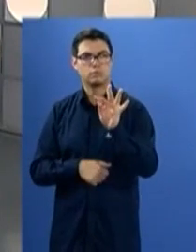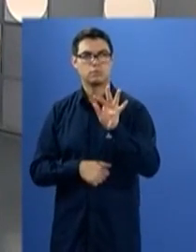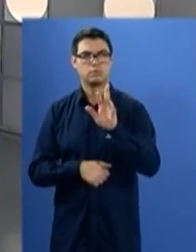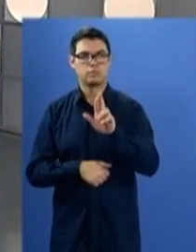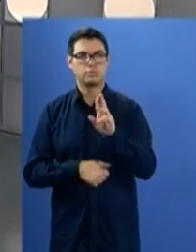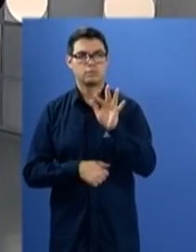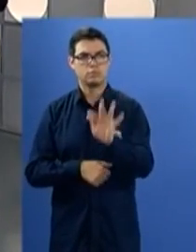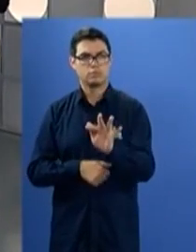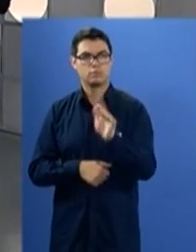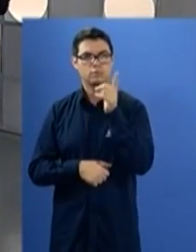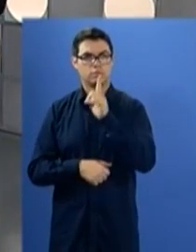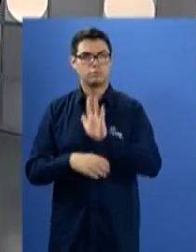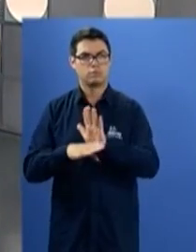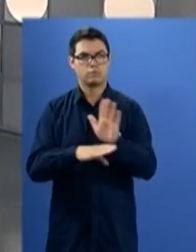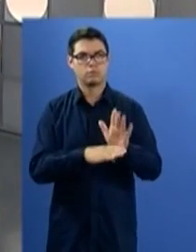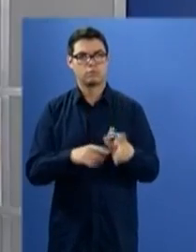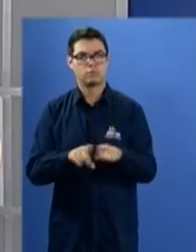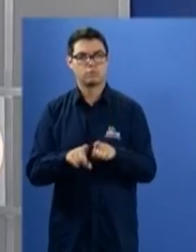TRF.